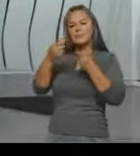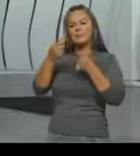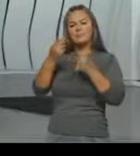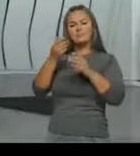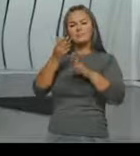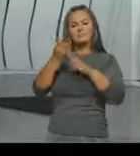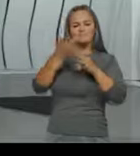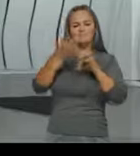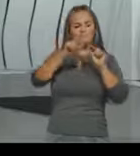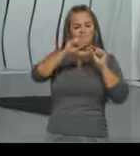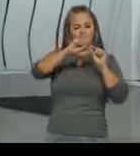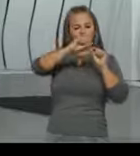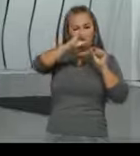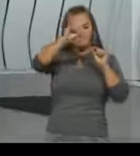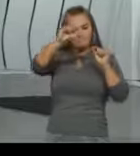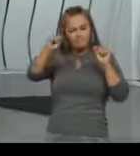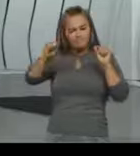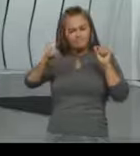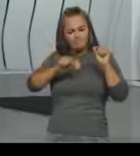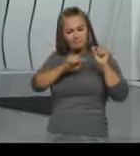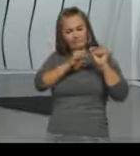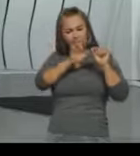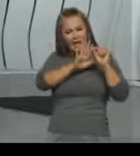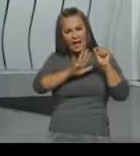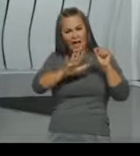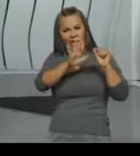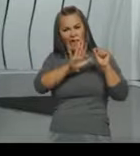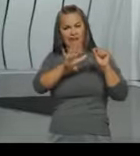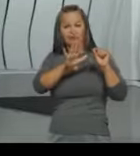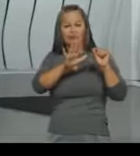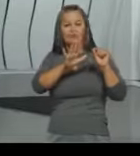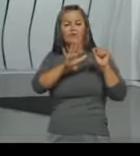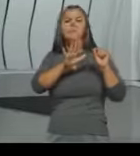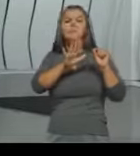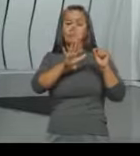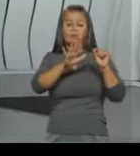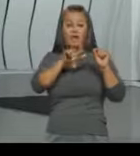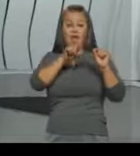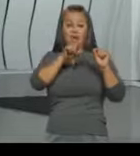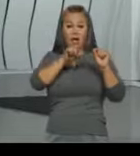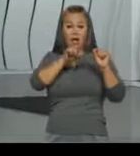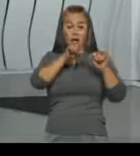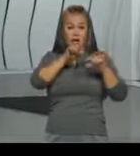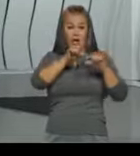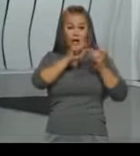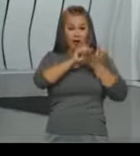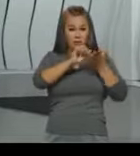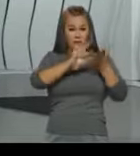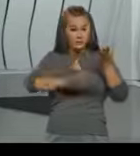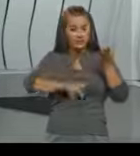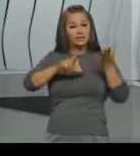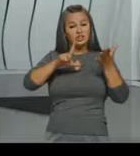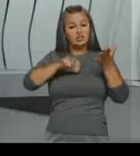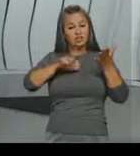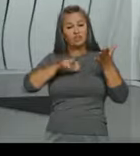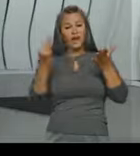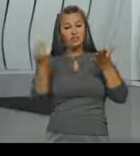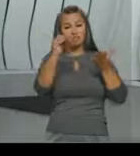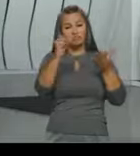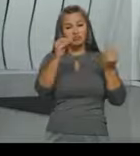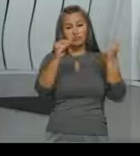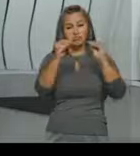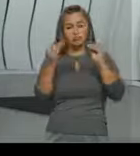área. Provavelmente ele vai te dar o raio. Ou vai te dar as formas de achar o raio. Porque esse aqui é muito